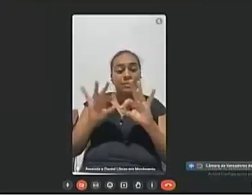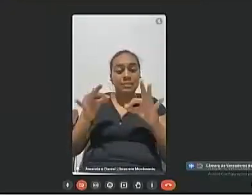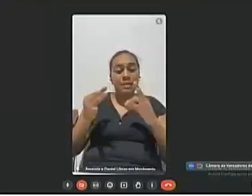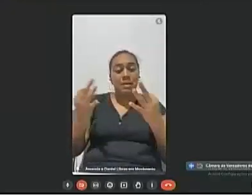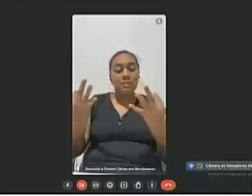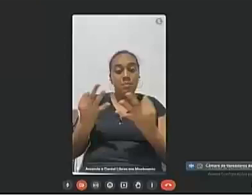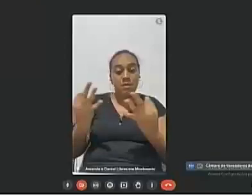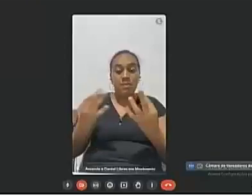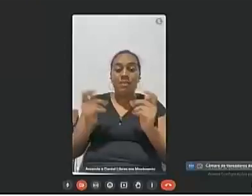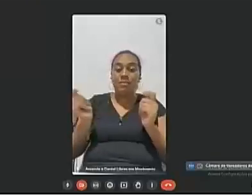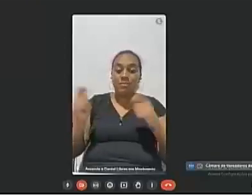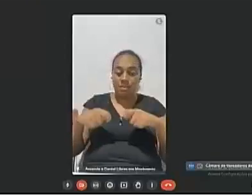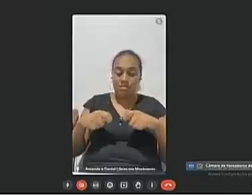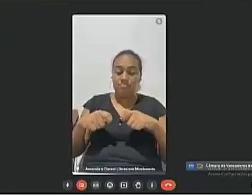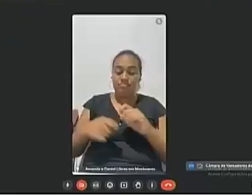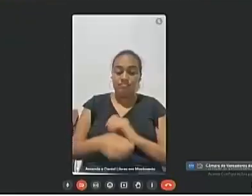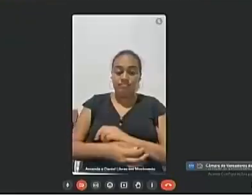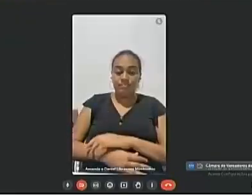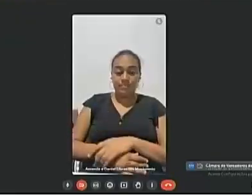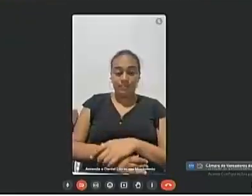perfeitamente possível e viável.